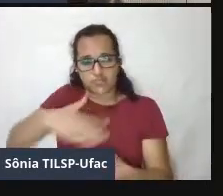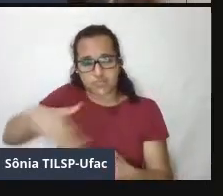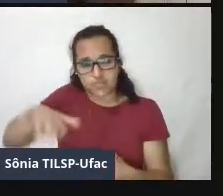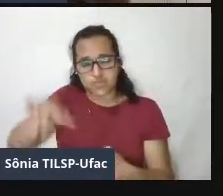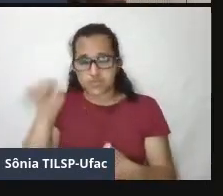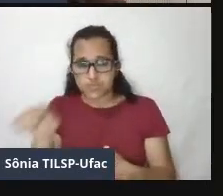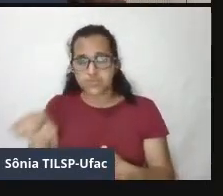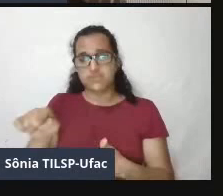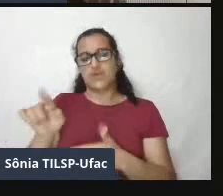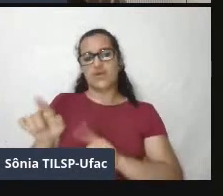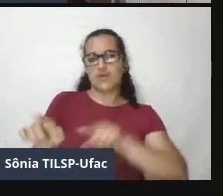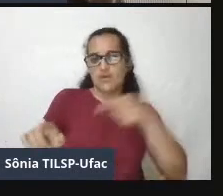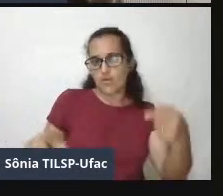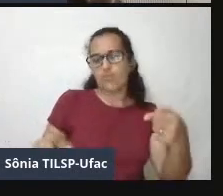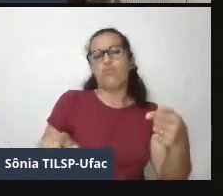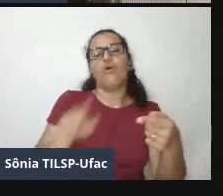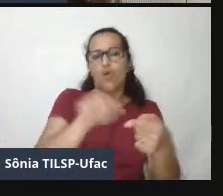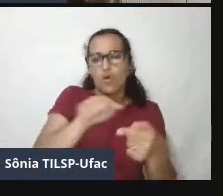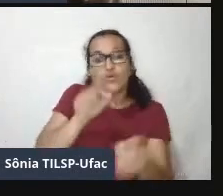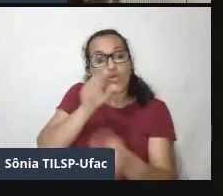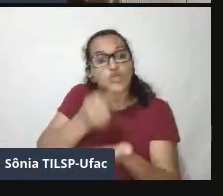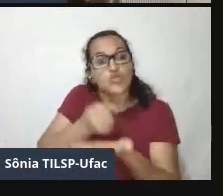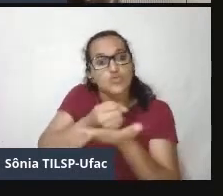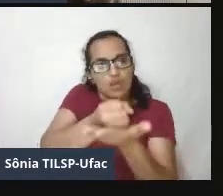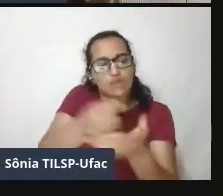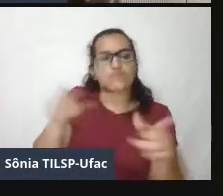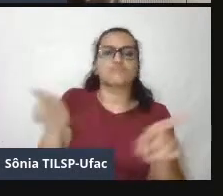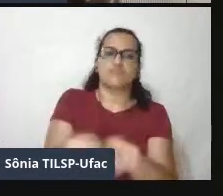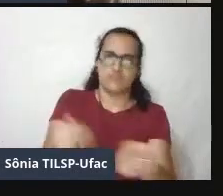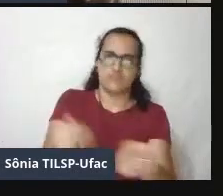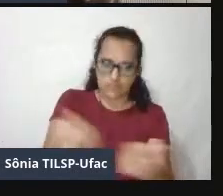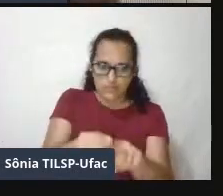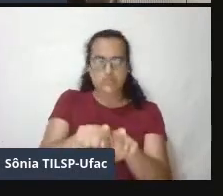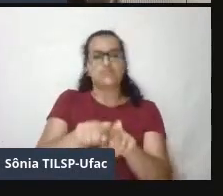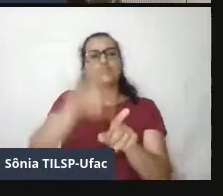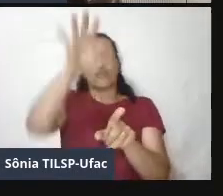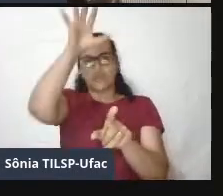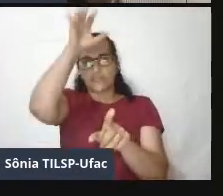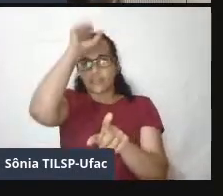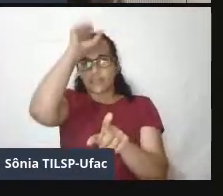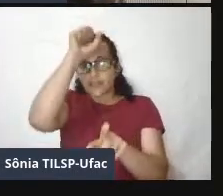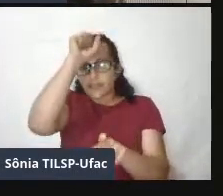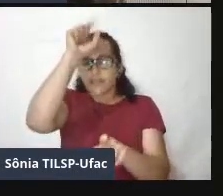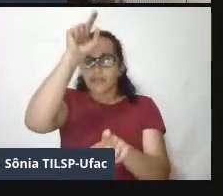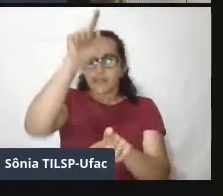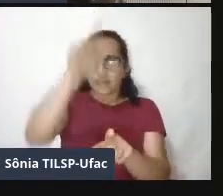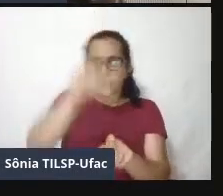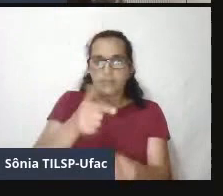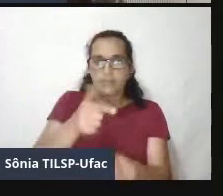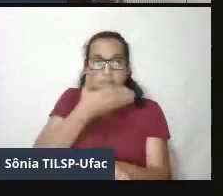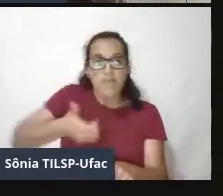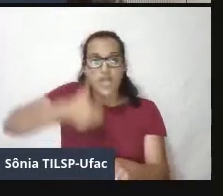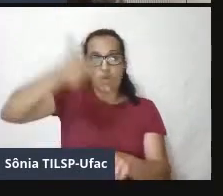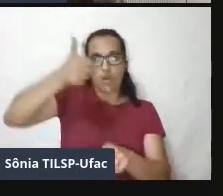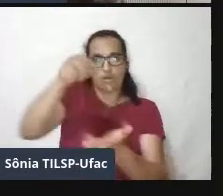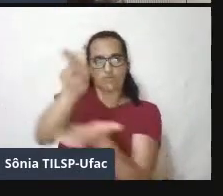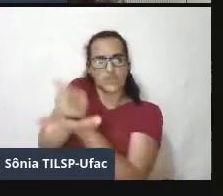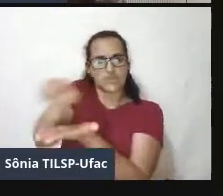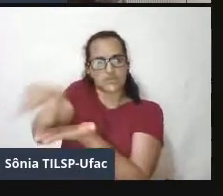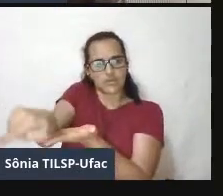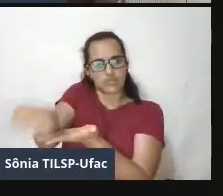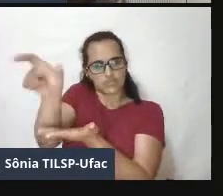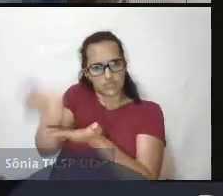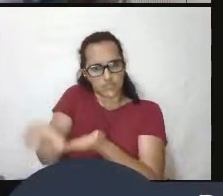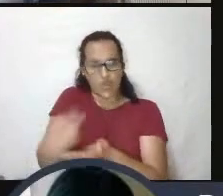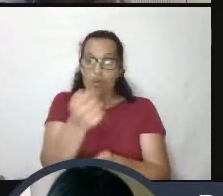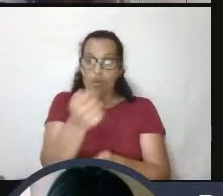específico, eu posso ir lá e sinalizar para ele que eu também tenho competência para estar visualizando algo que vai melhorar o quadro do nosso paciente. Né? Já estou quase